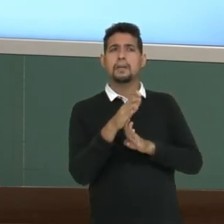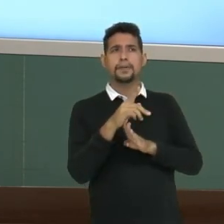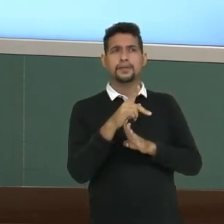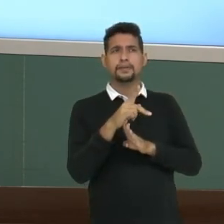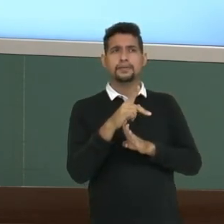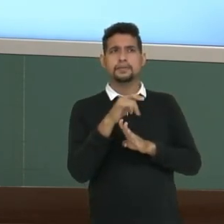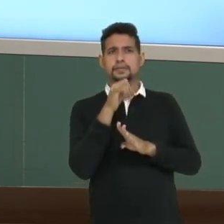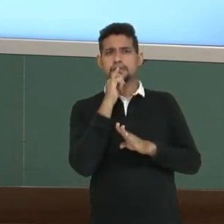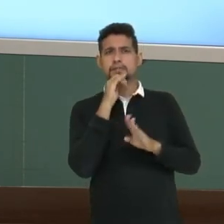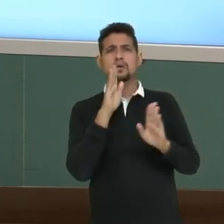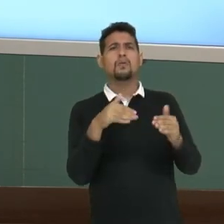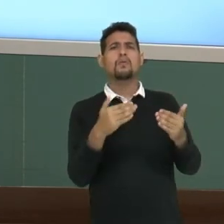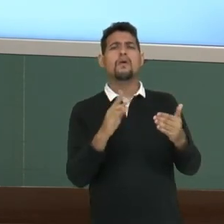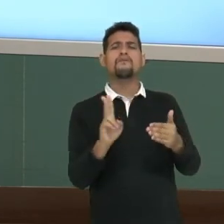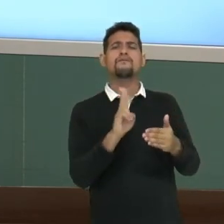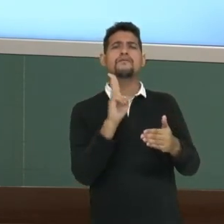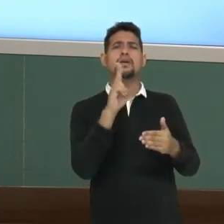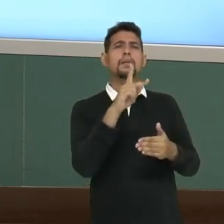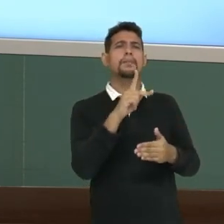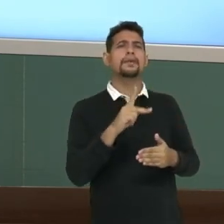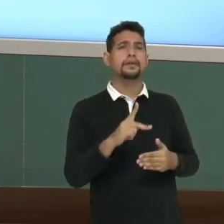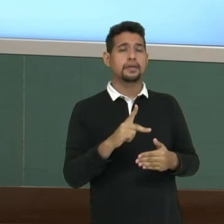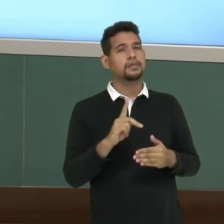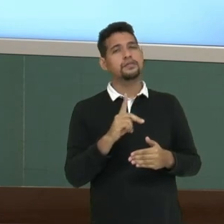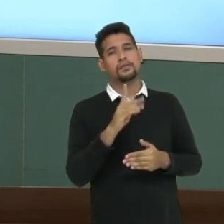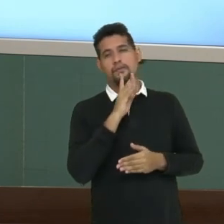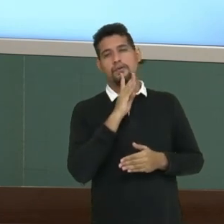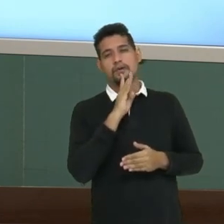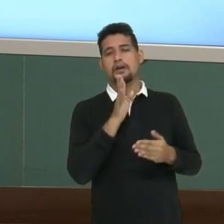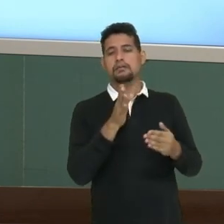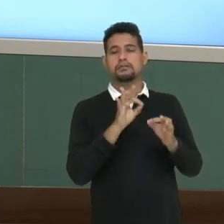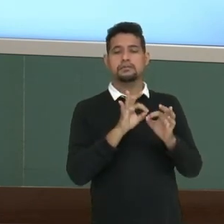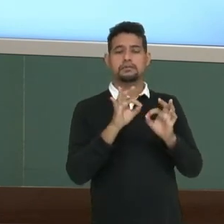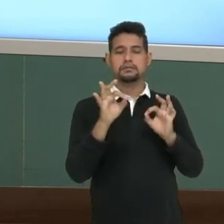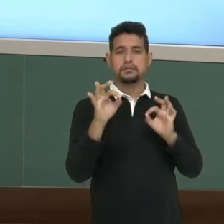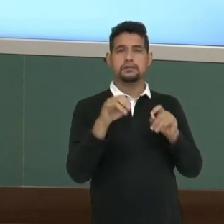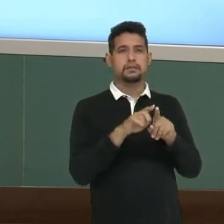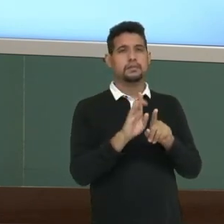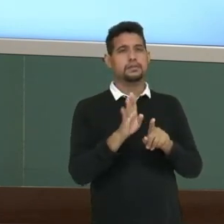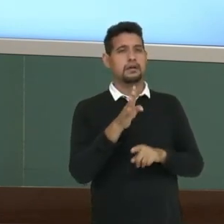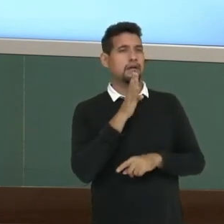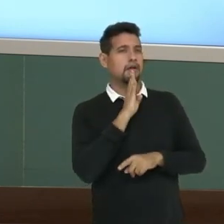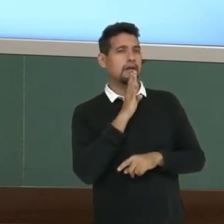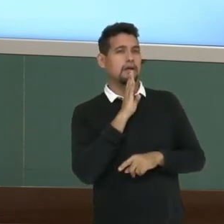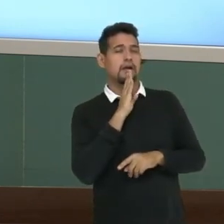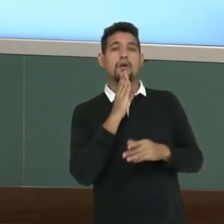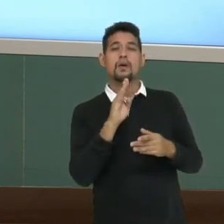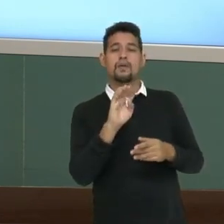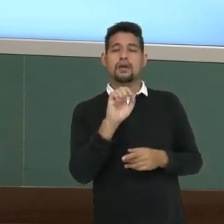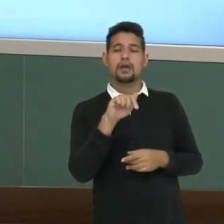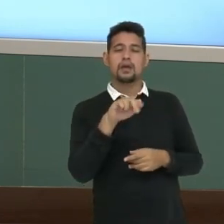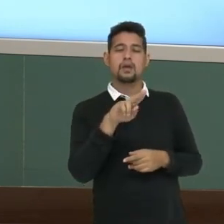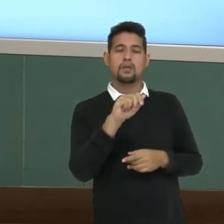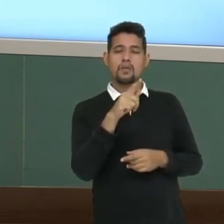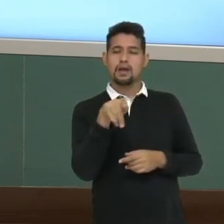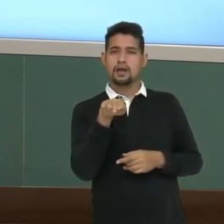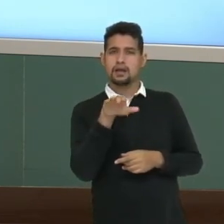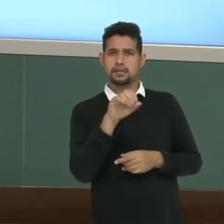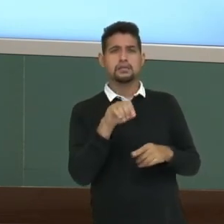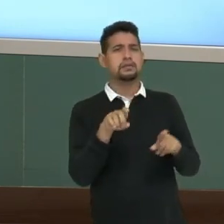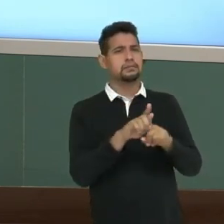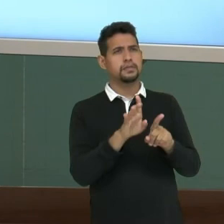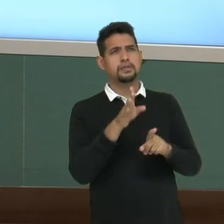seja, qual é este valor de P. Então, nós conhecemos a distância, conhecemos a equação da reta, conhecemos